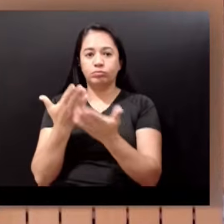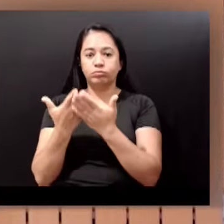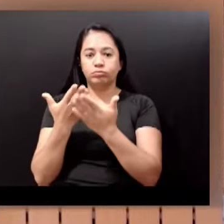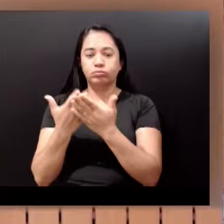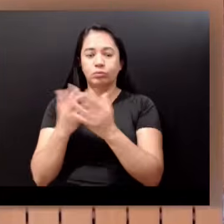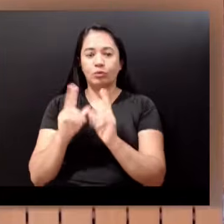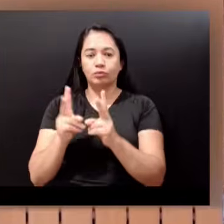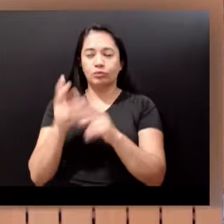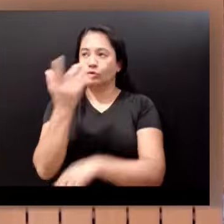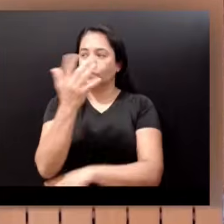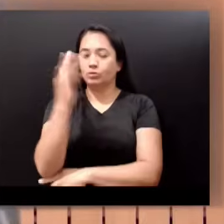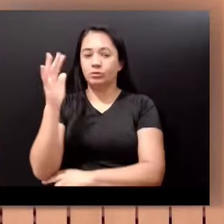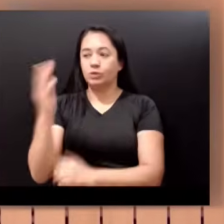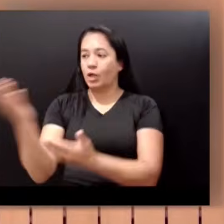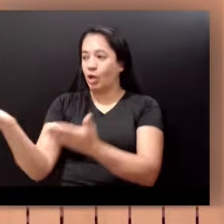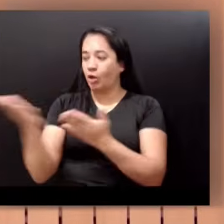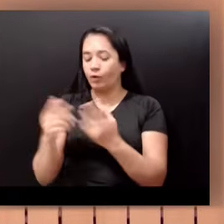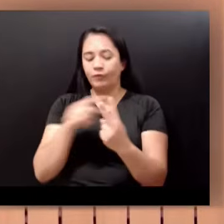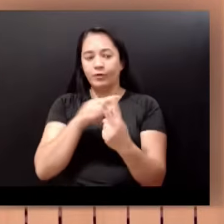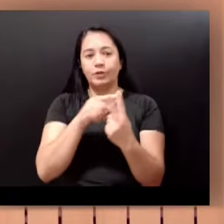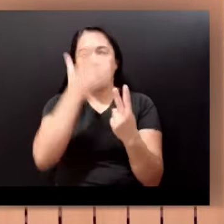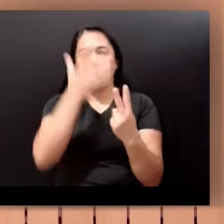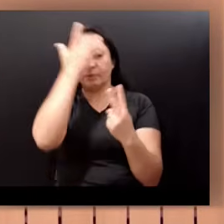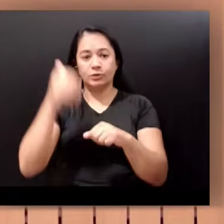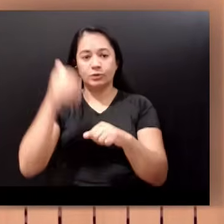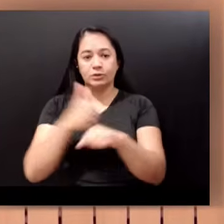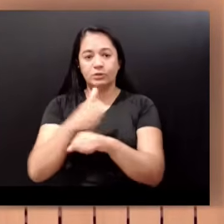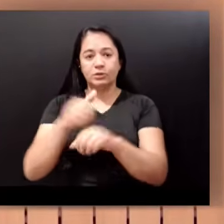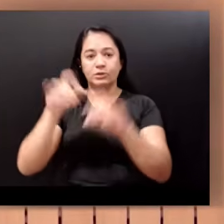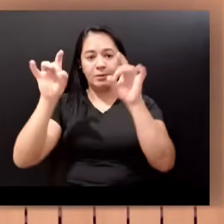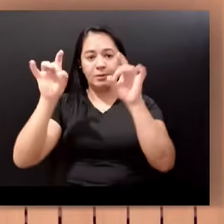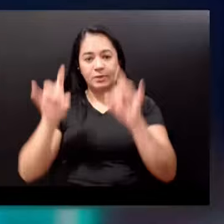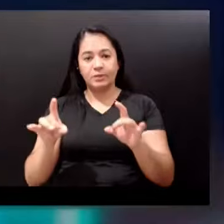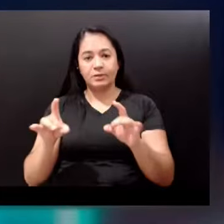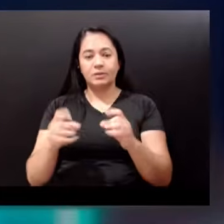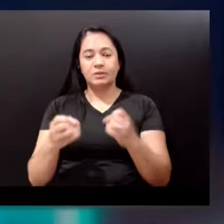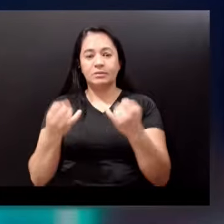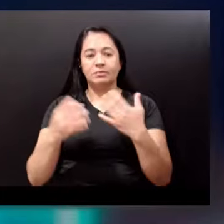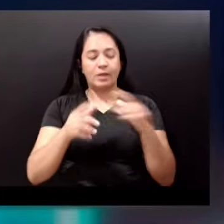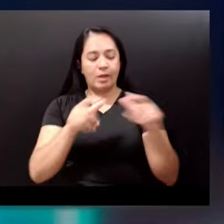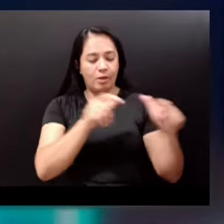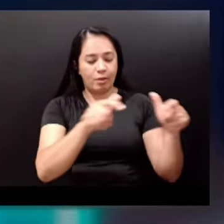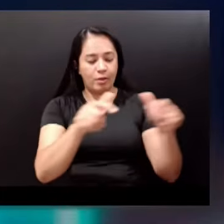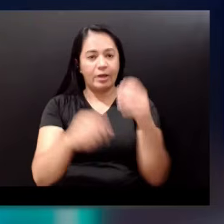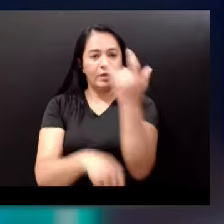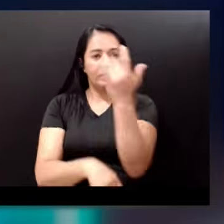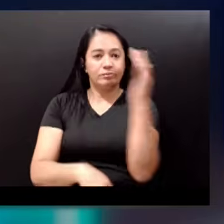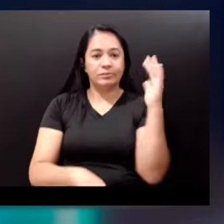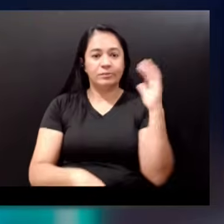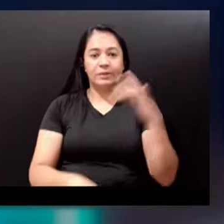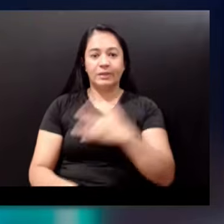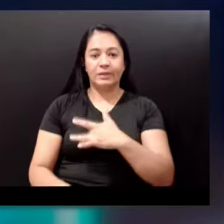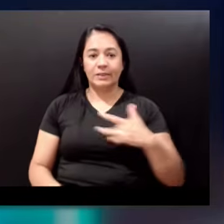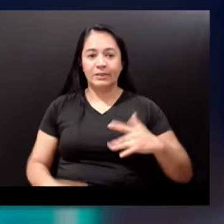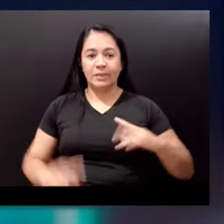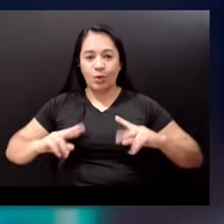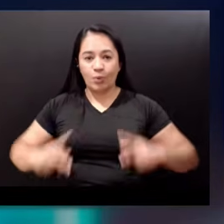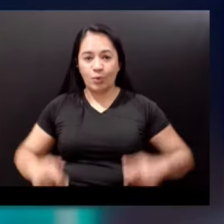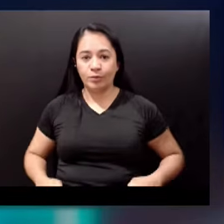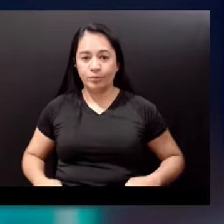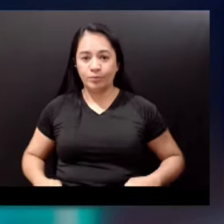especialistas para palestrar sobre o impacto das áreas verdes na saúde humana. Maurício Lamano Ferreira